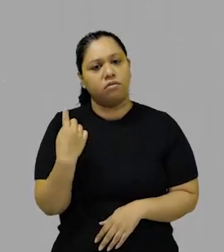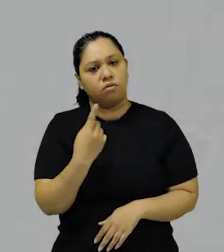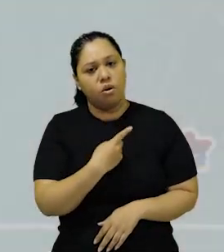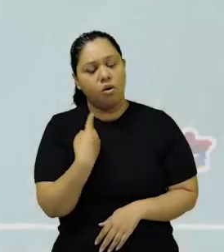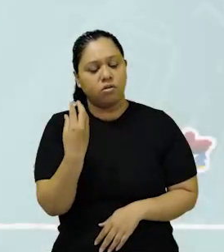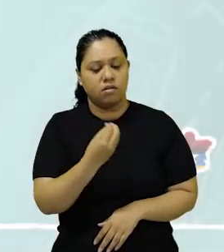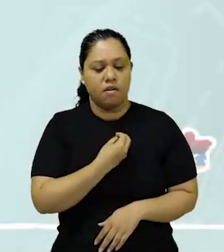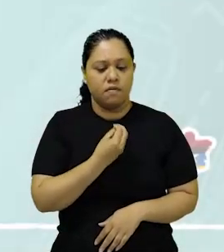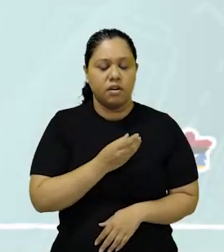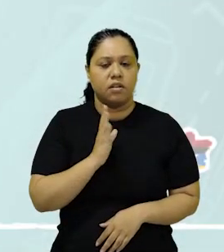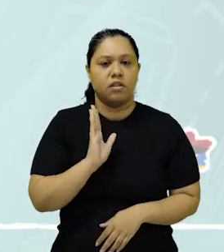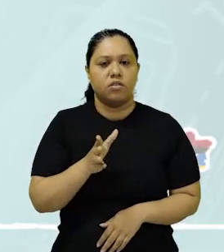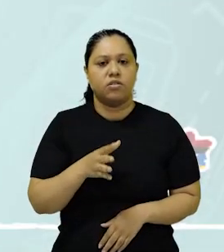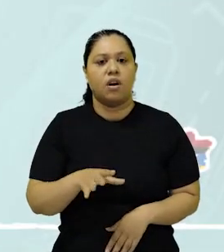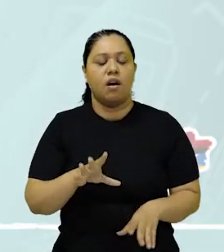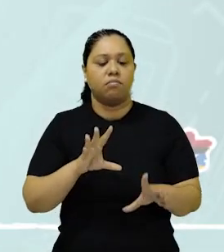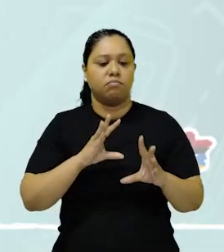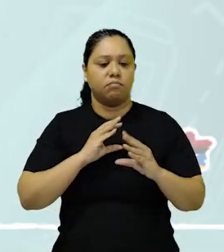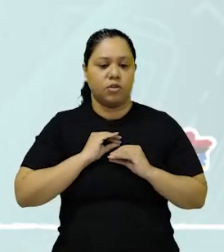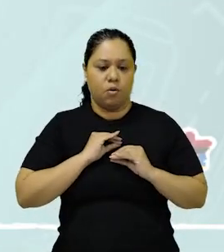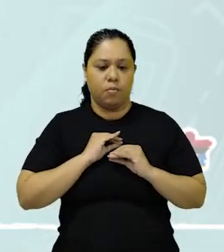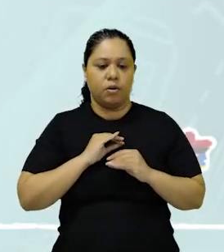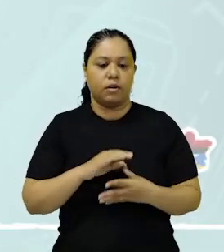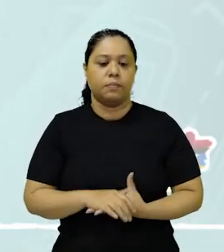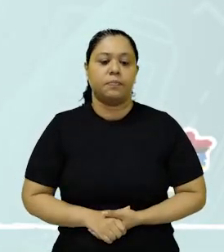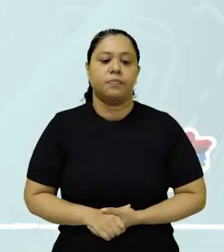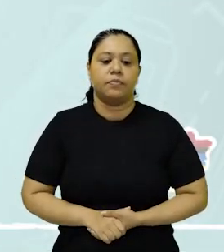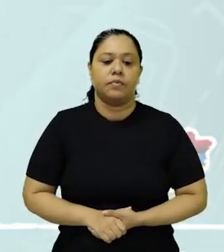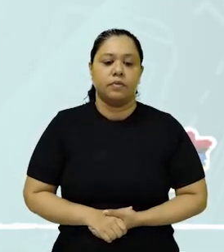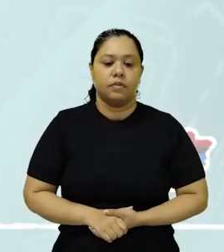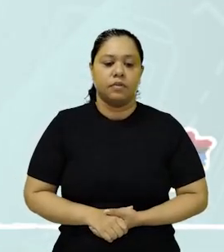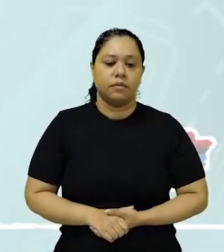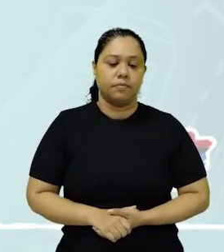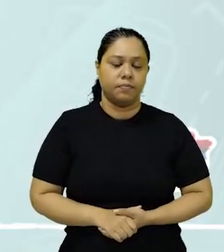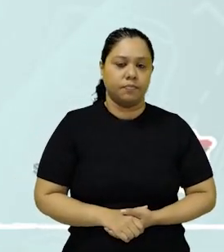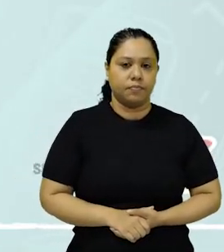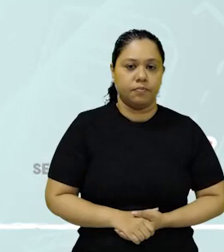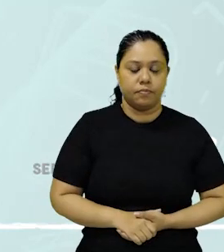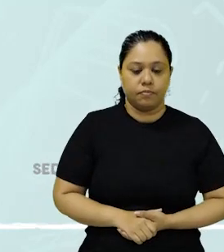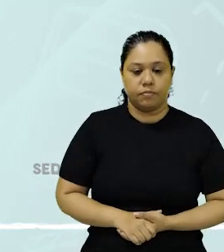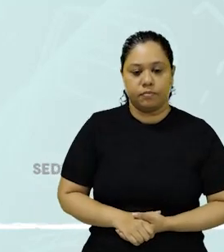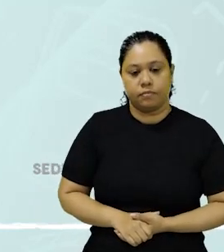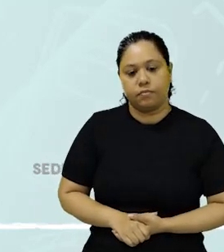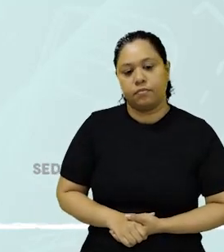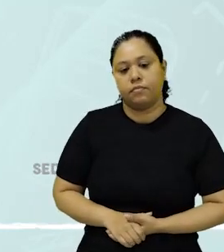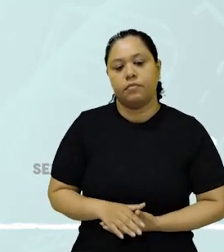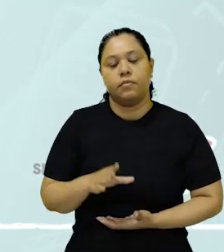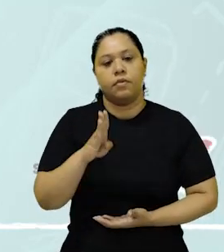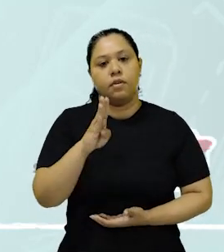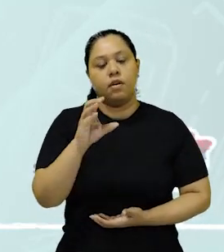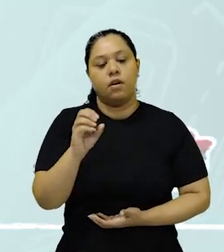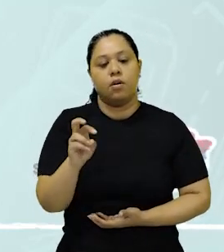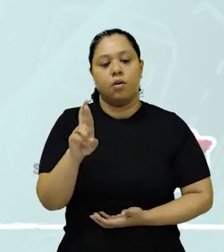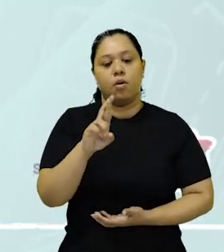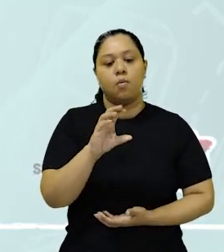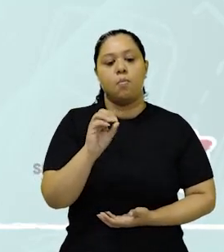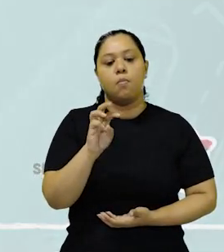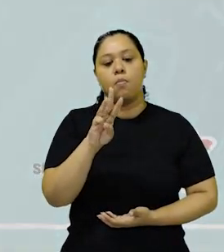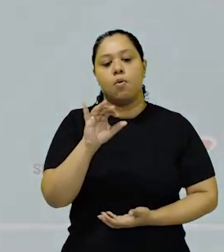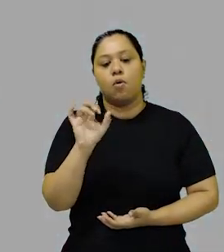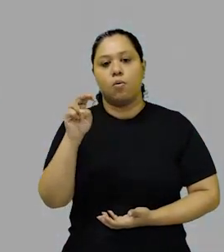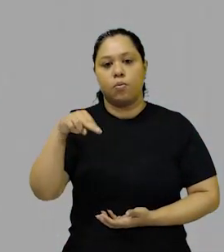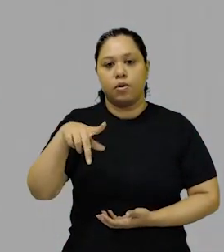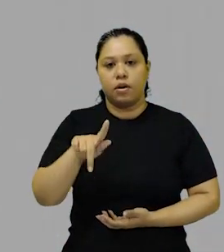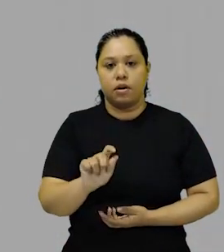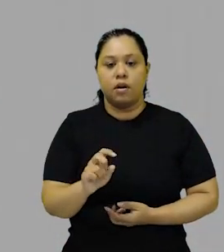já foram absorvidas, tá bom? E é justamente isso daqui que a gente está falando. O borrowing é esse empréstimo